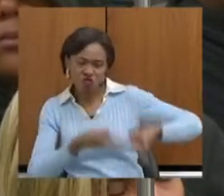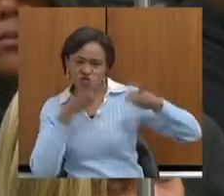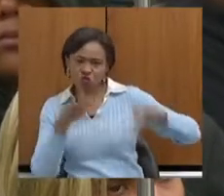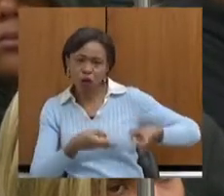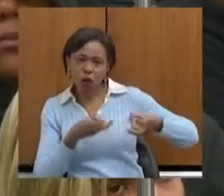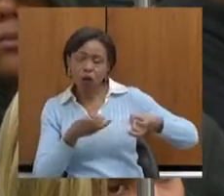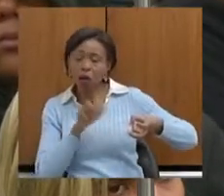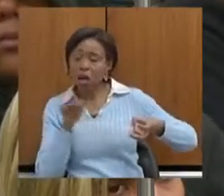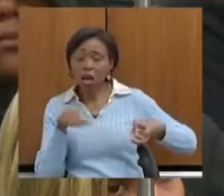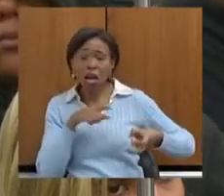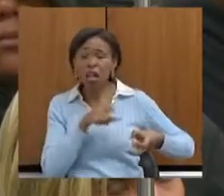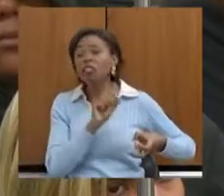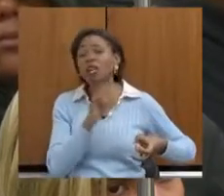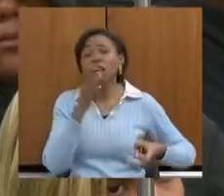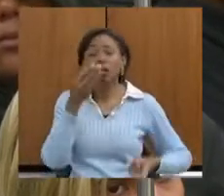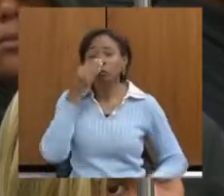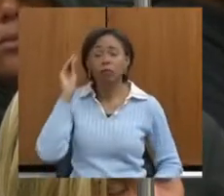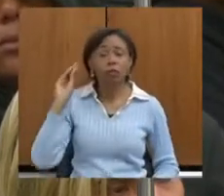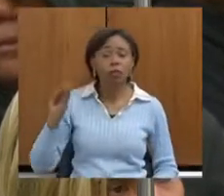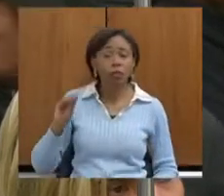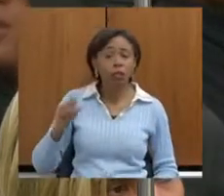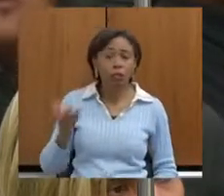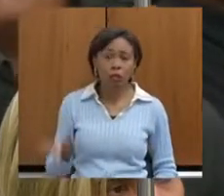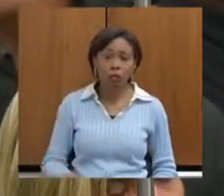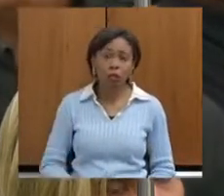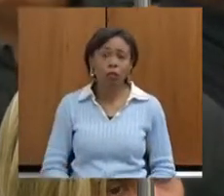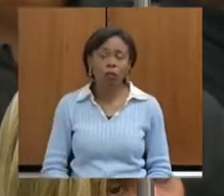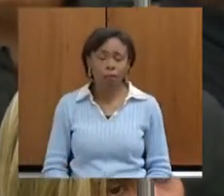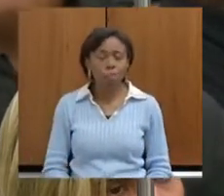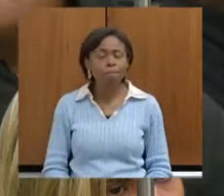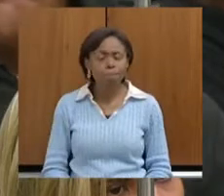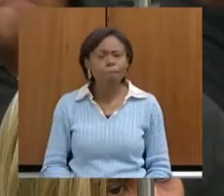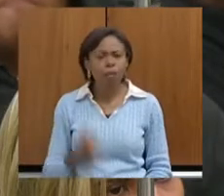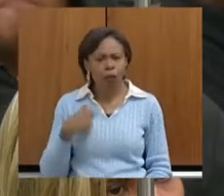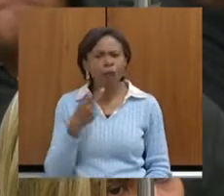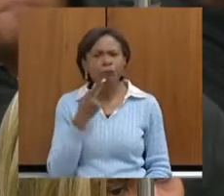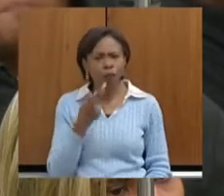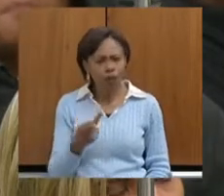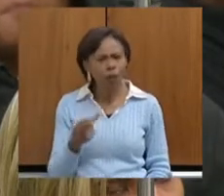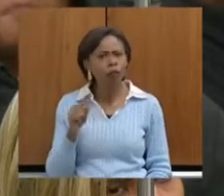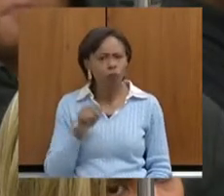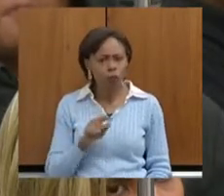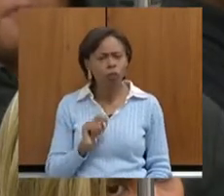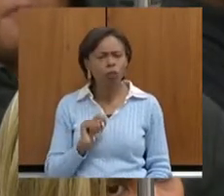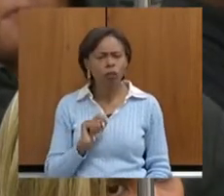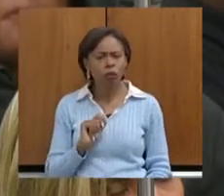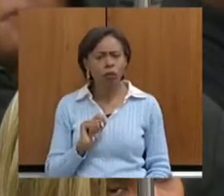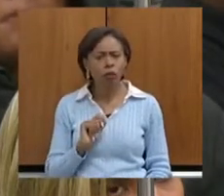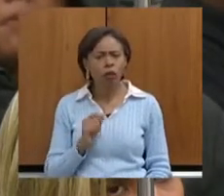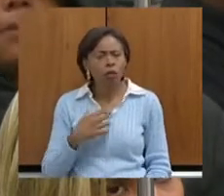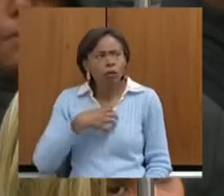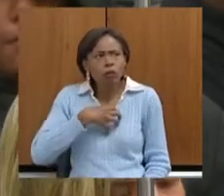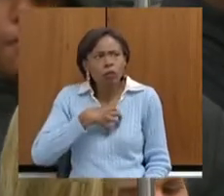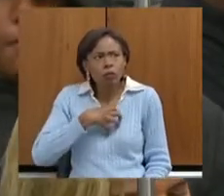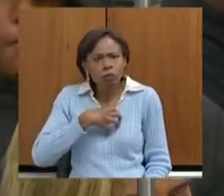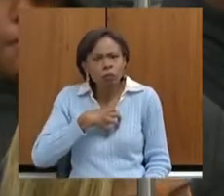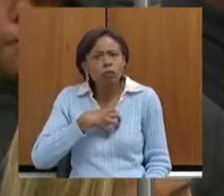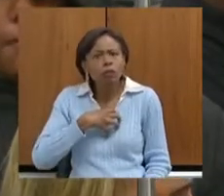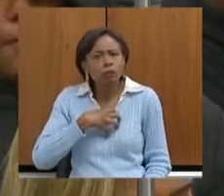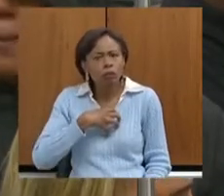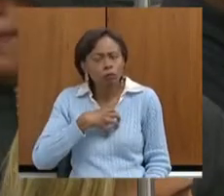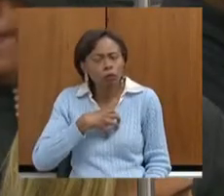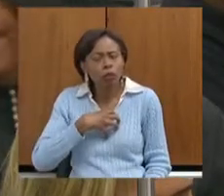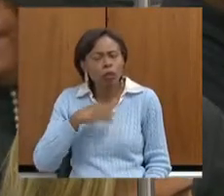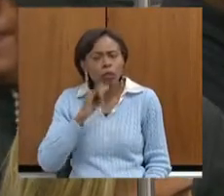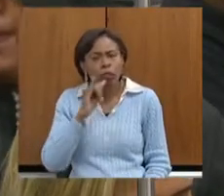aí e eu não vou chegar e vou dizer o seguinte quando eu falo isso eu acho que eu sinto eu sinto que eu